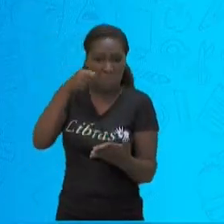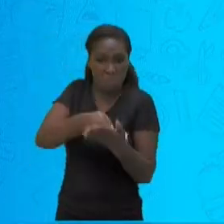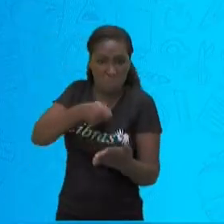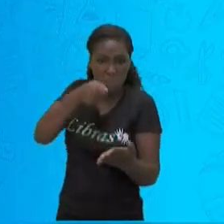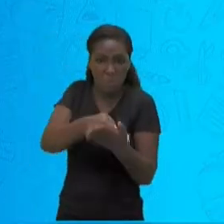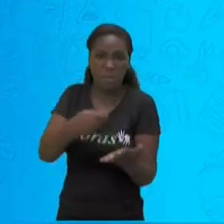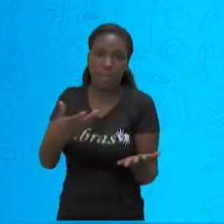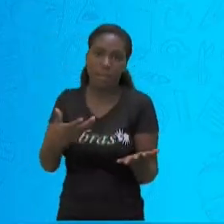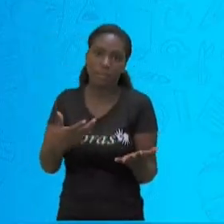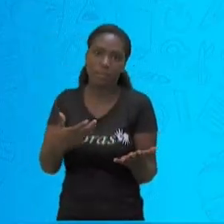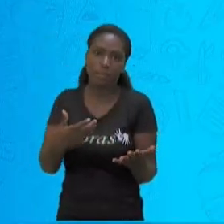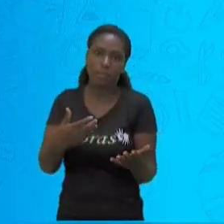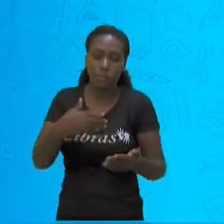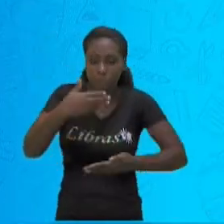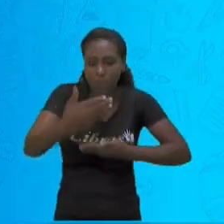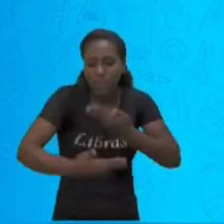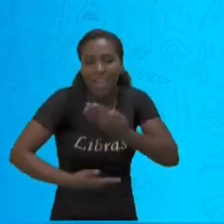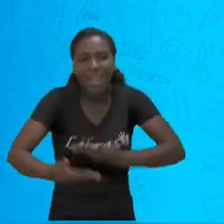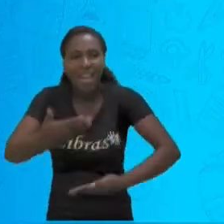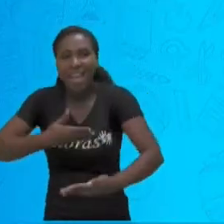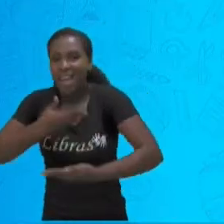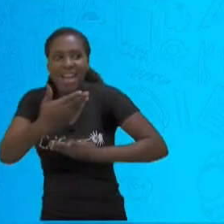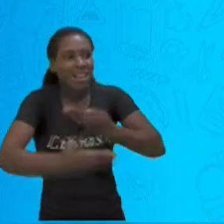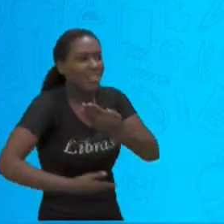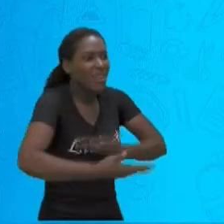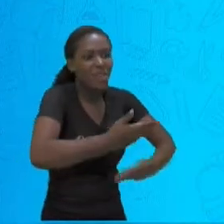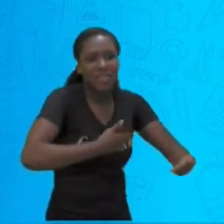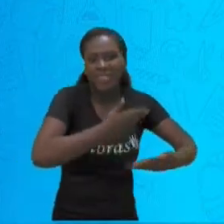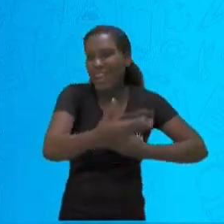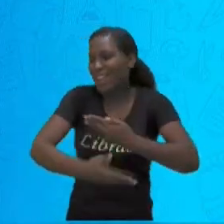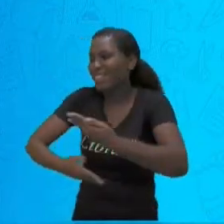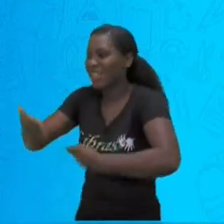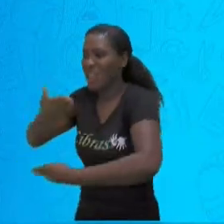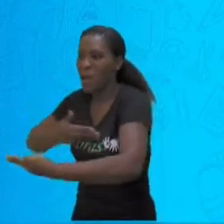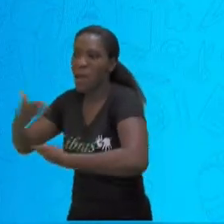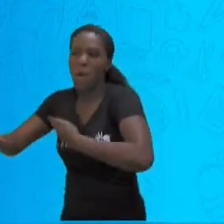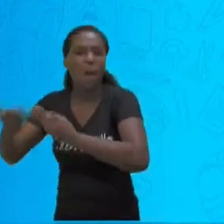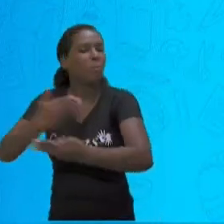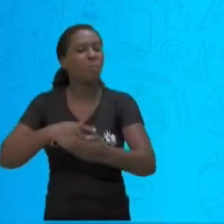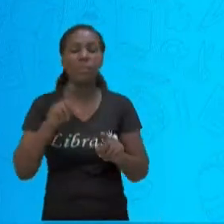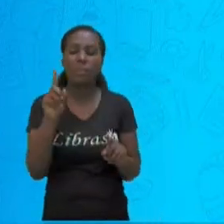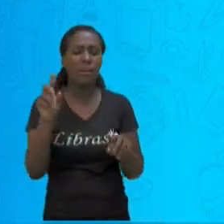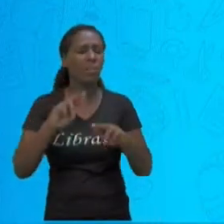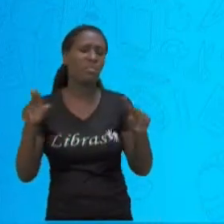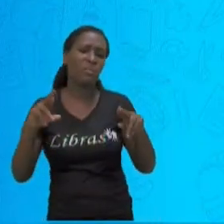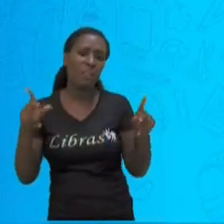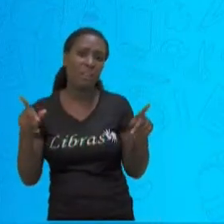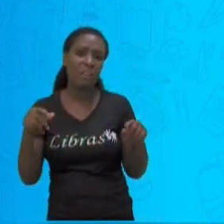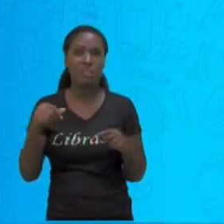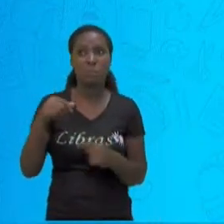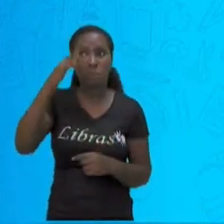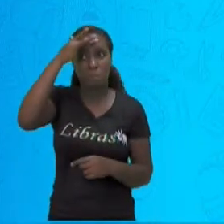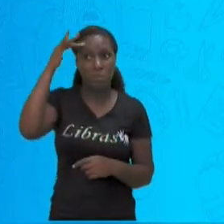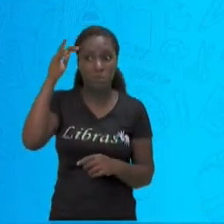multiculturalismo, você vai receber e você vai mostrar também o que é seu.